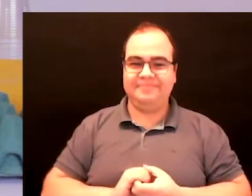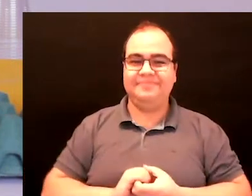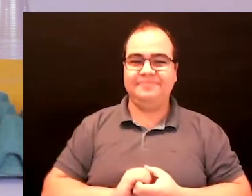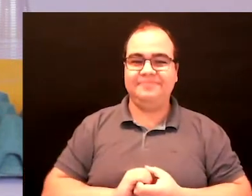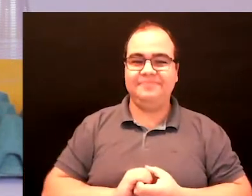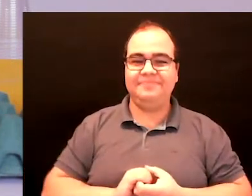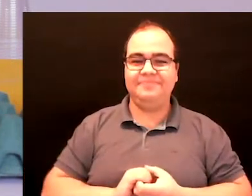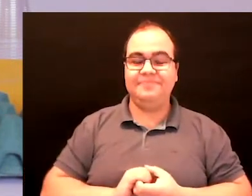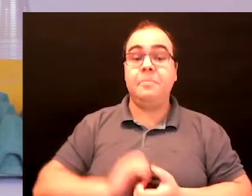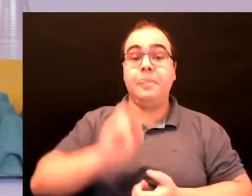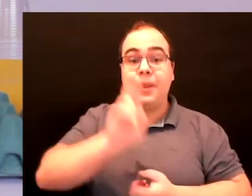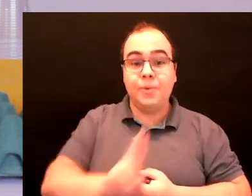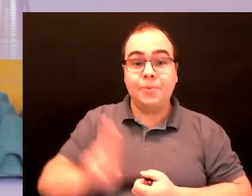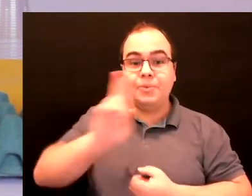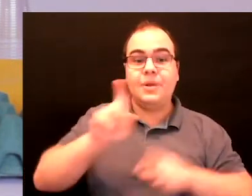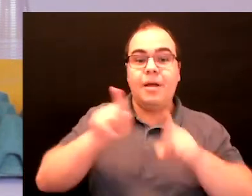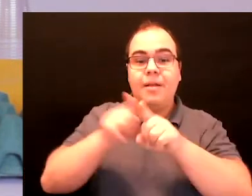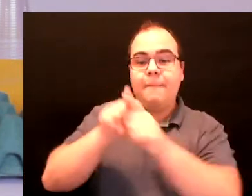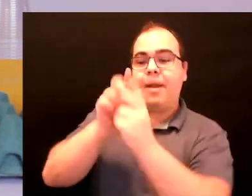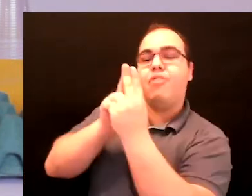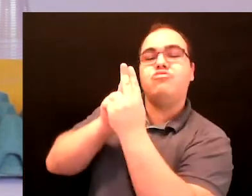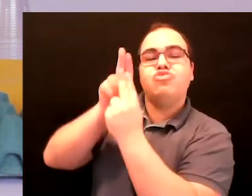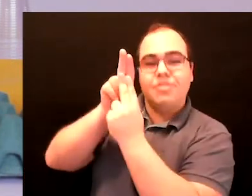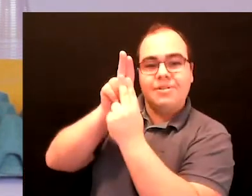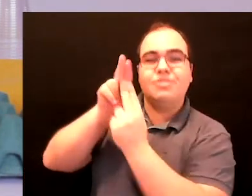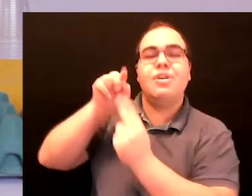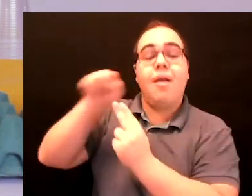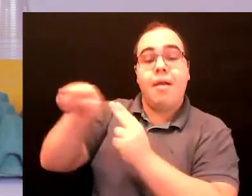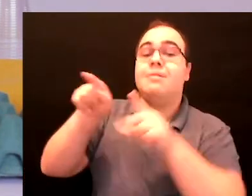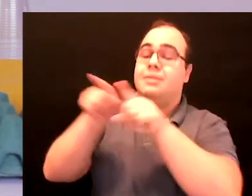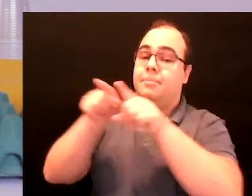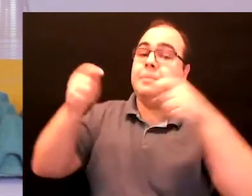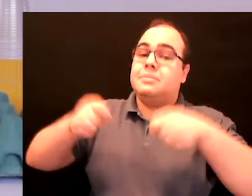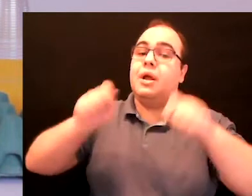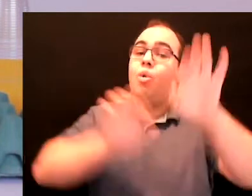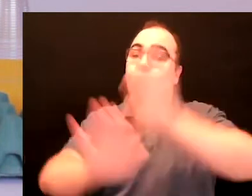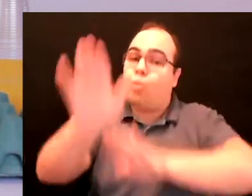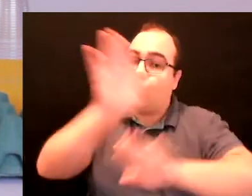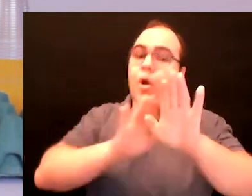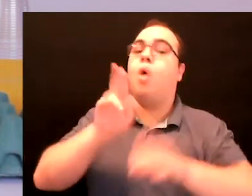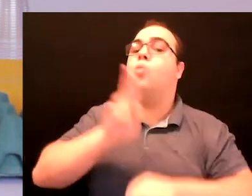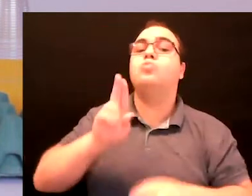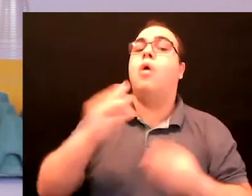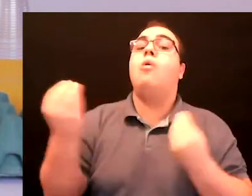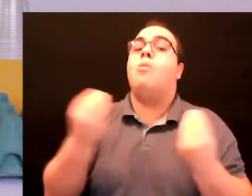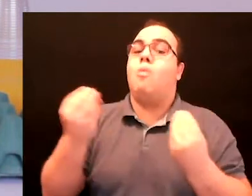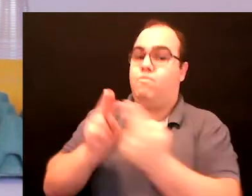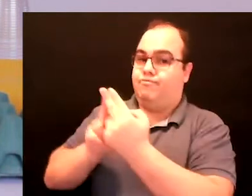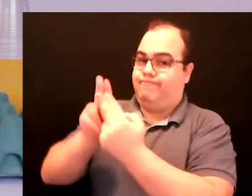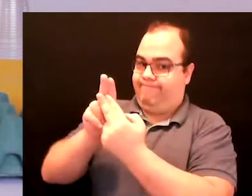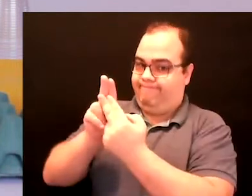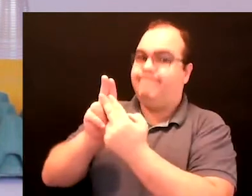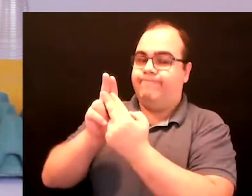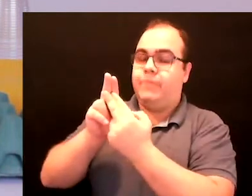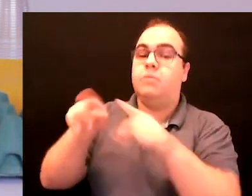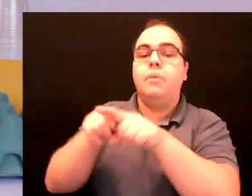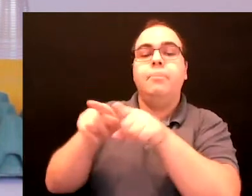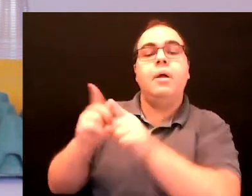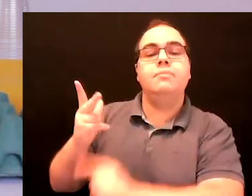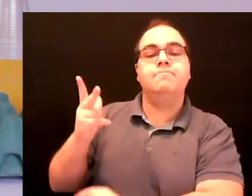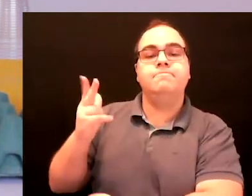Vou utilizar também um estilete, esse aqui também precisa de cuidado na sua utilização, uma